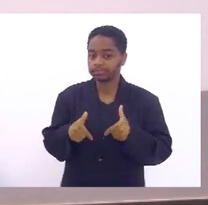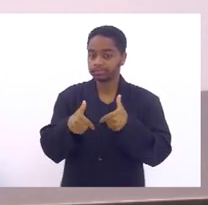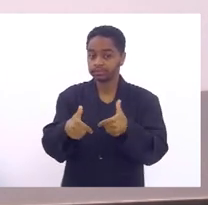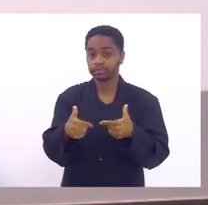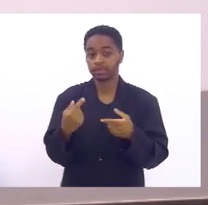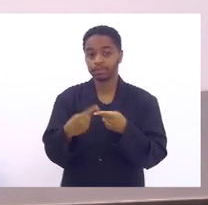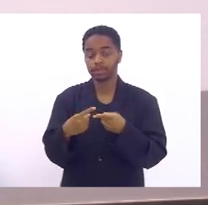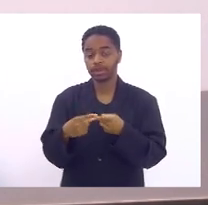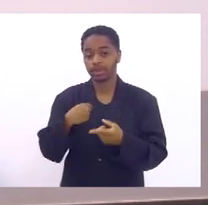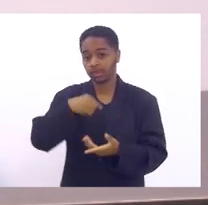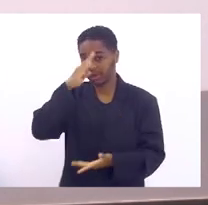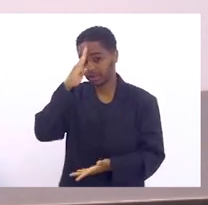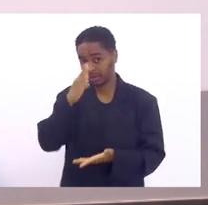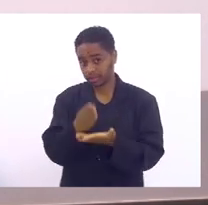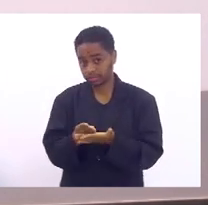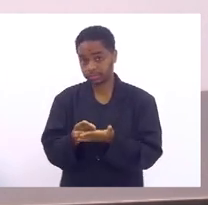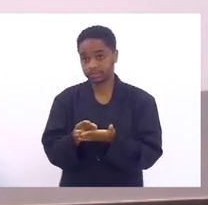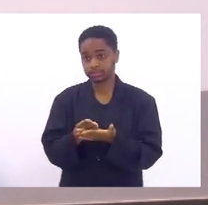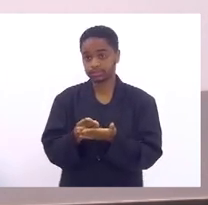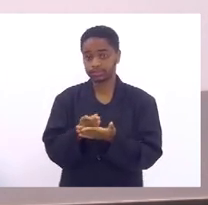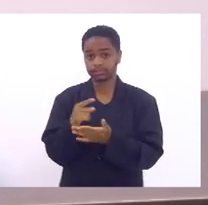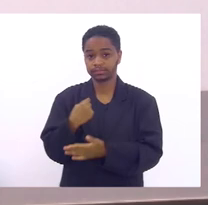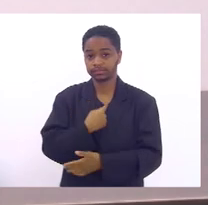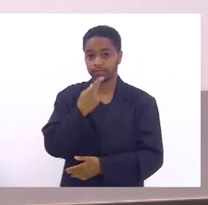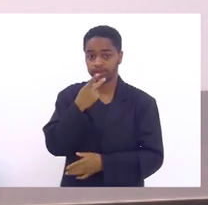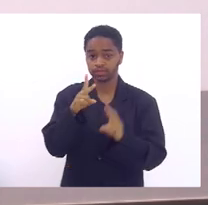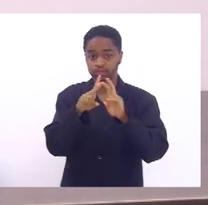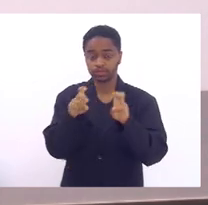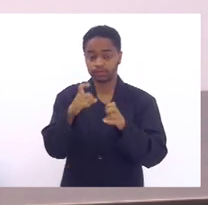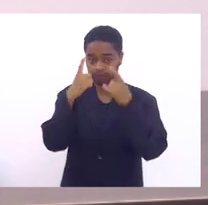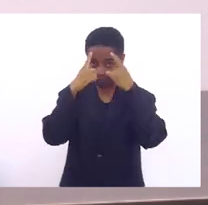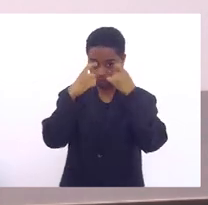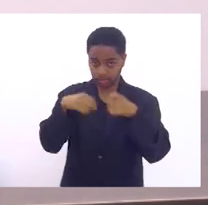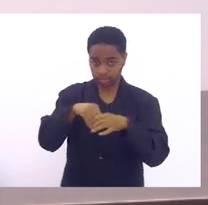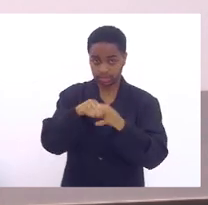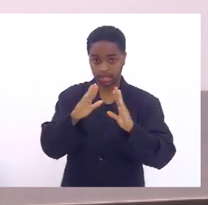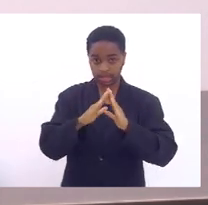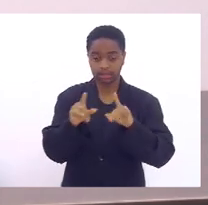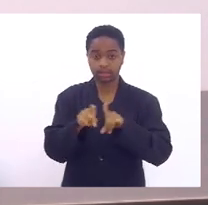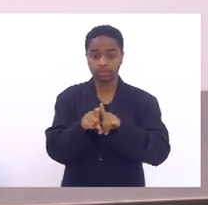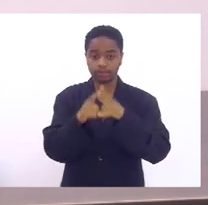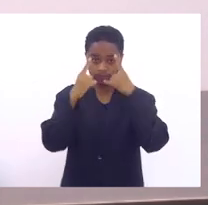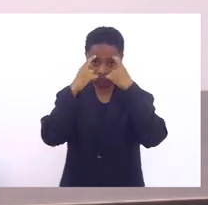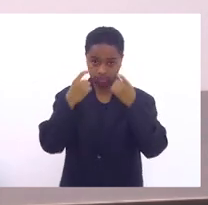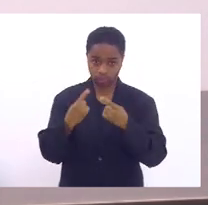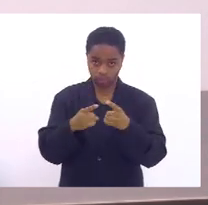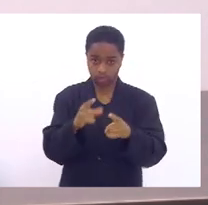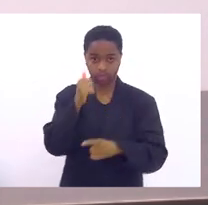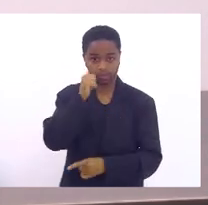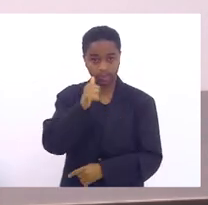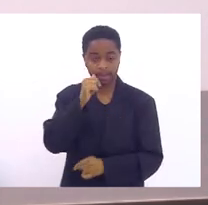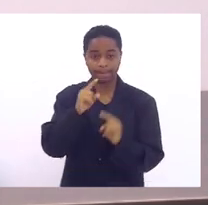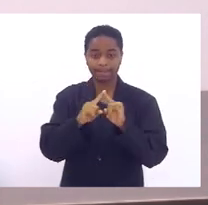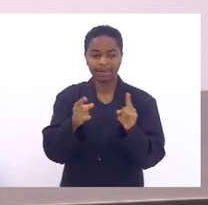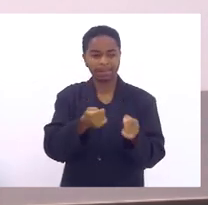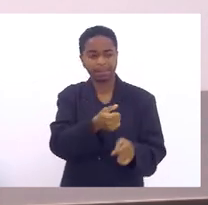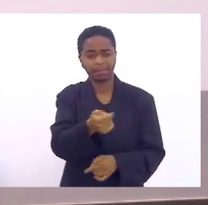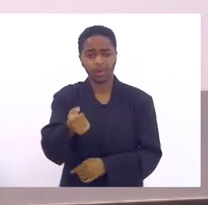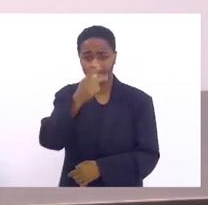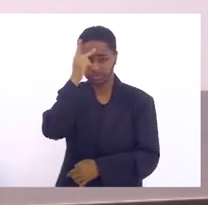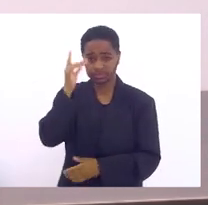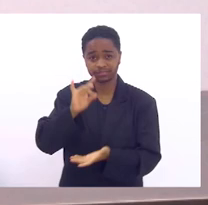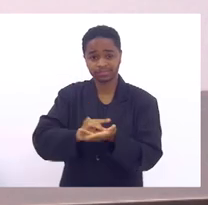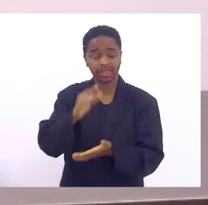assim muito a gente fala sobre violência doméstica e violência contra mulher mas poucas pessoas entendem de fato a